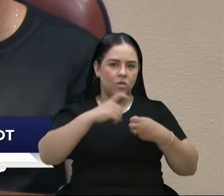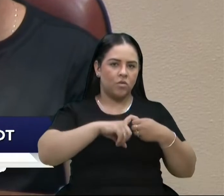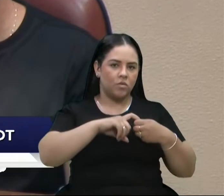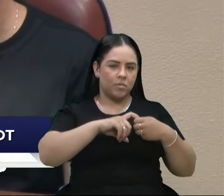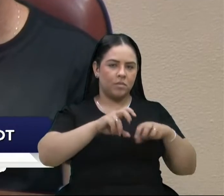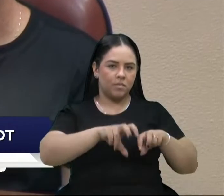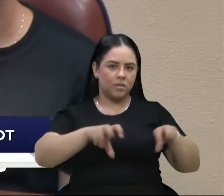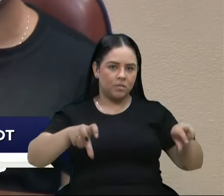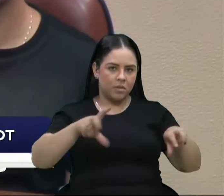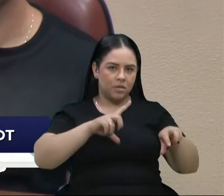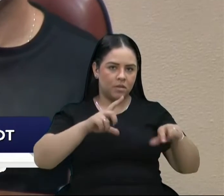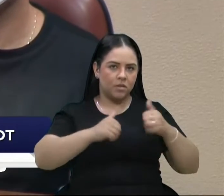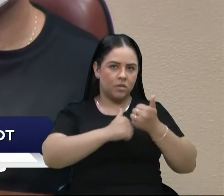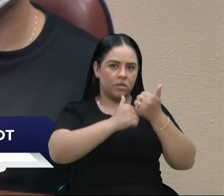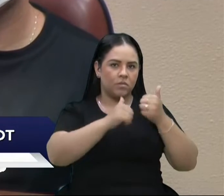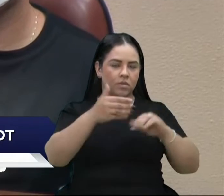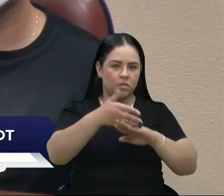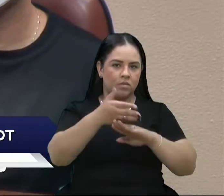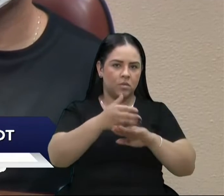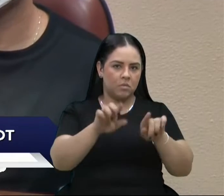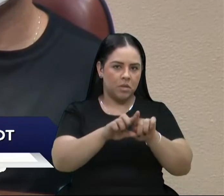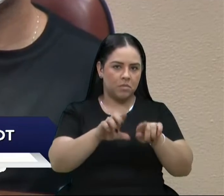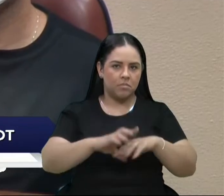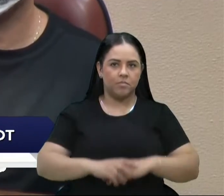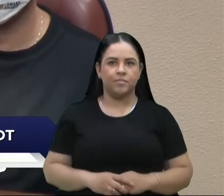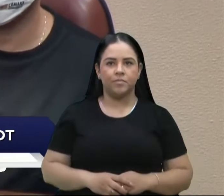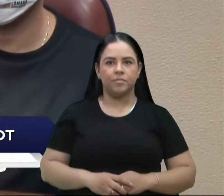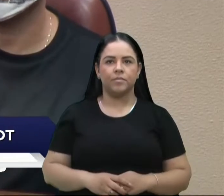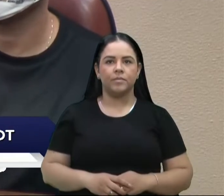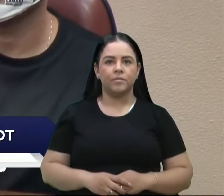aqui presente. Por favor.